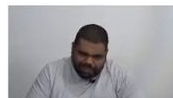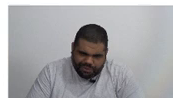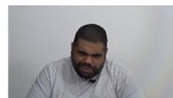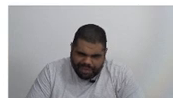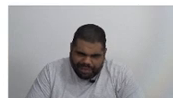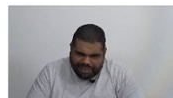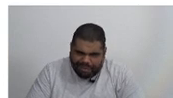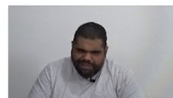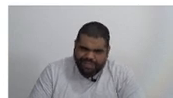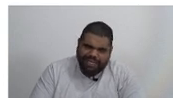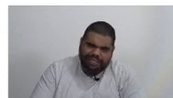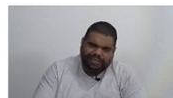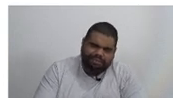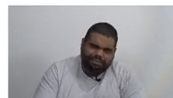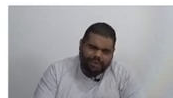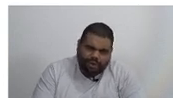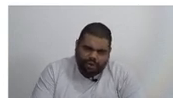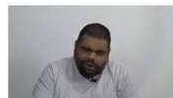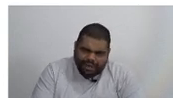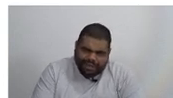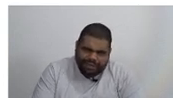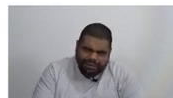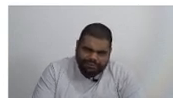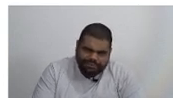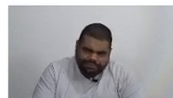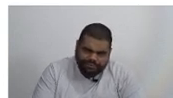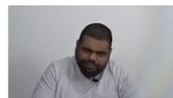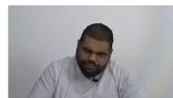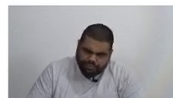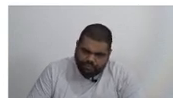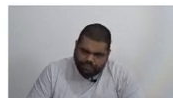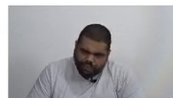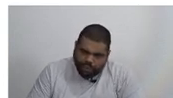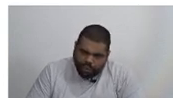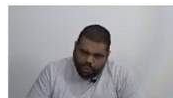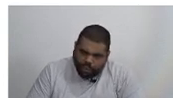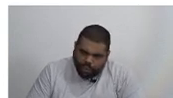Só que, por isso que a matemática é linda. Olha aqui, ó.